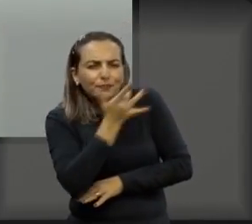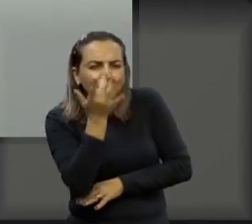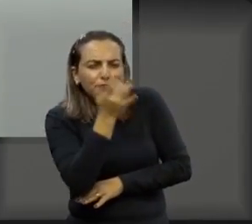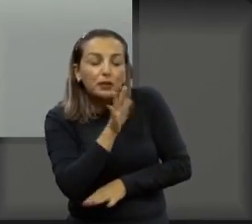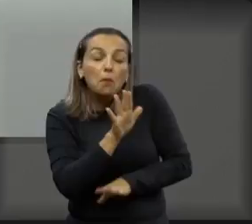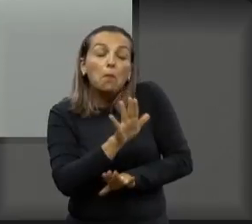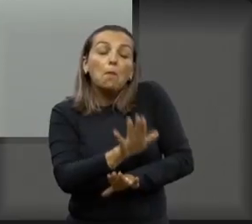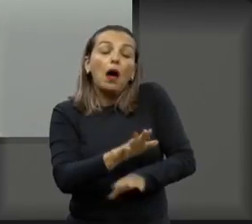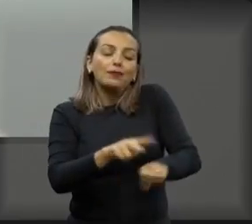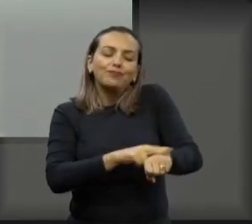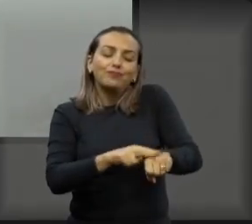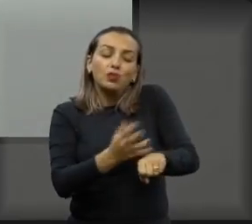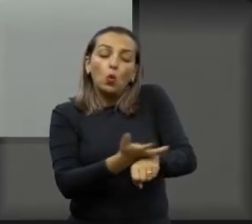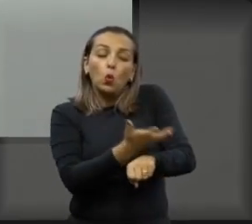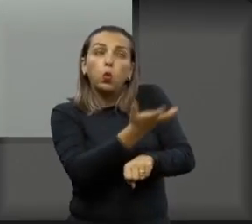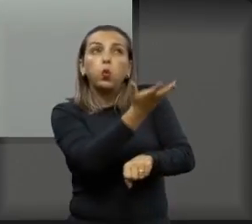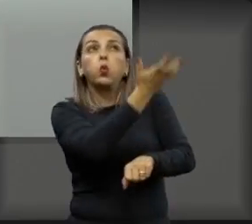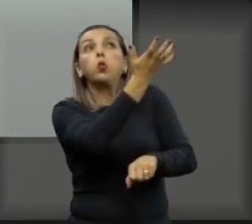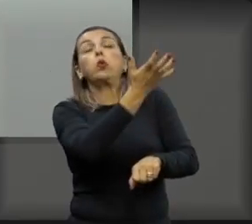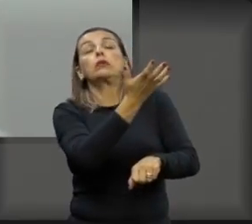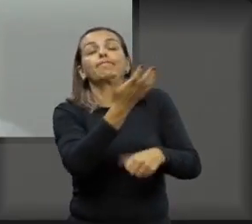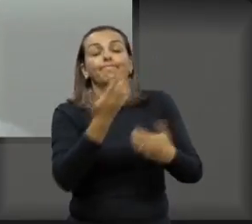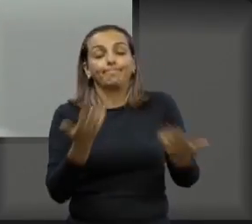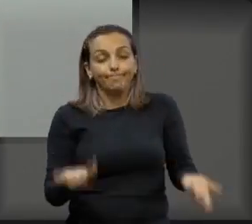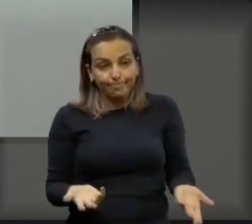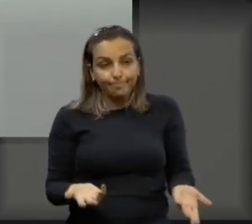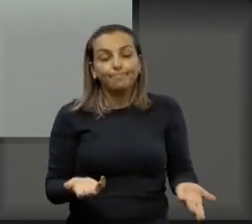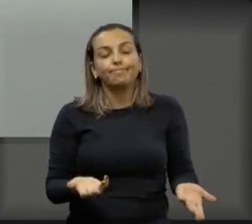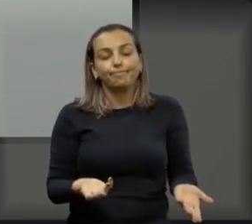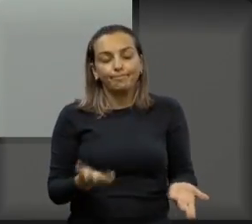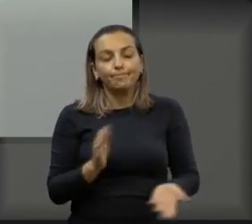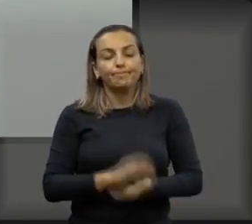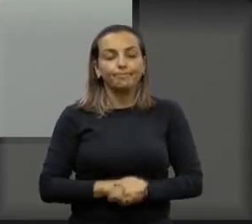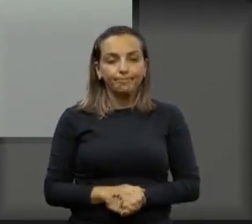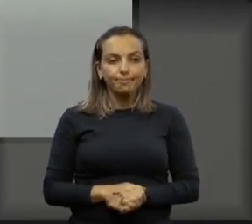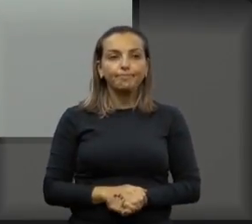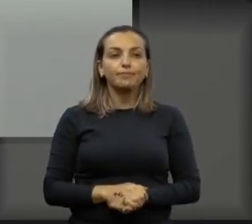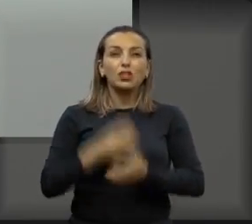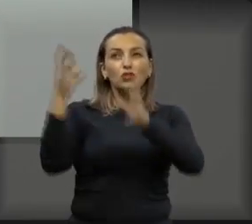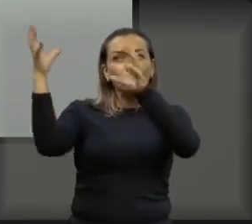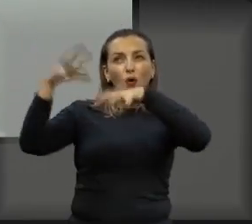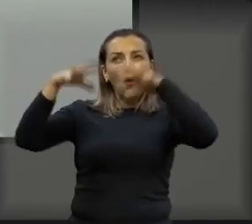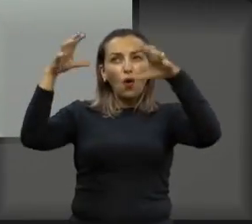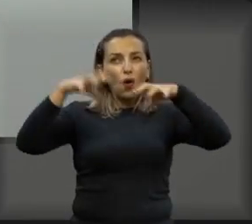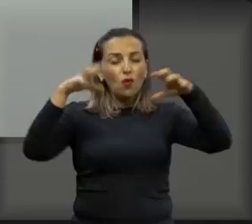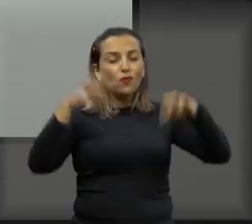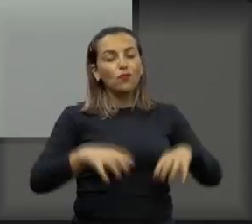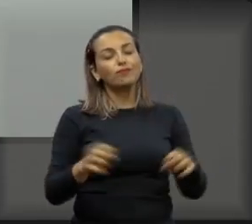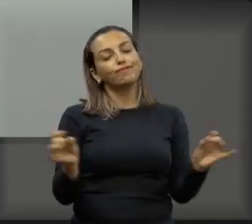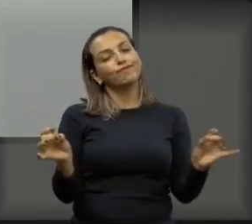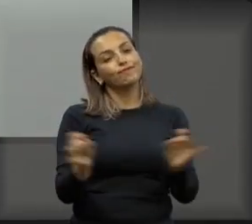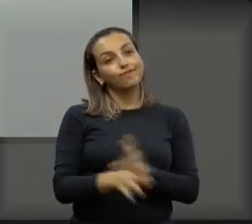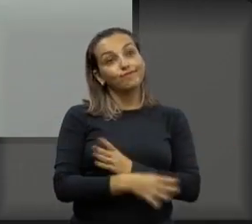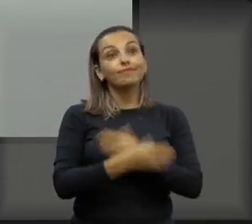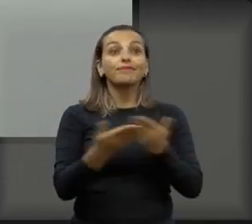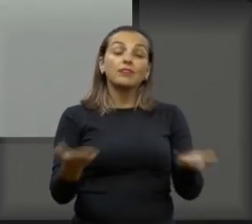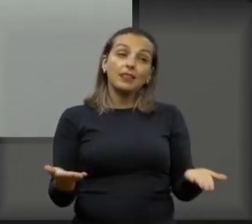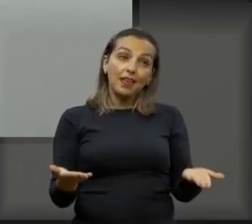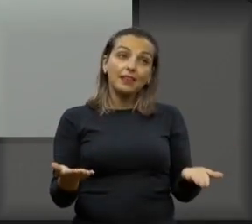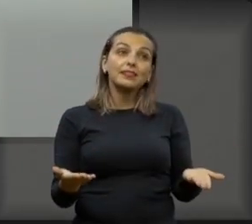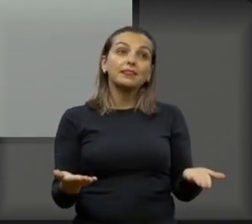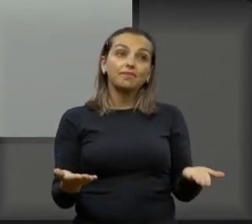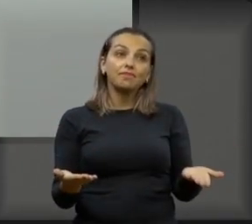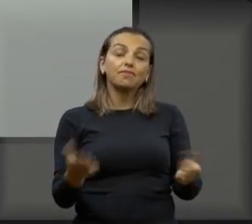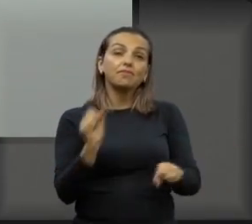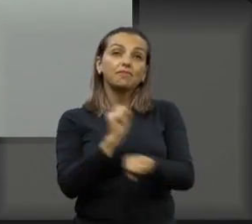Porém, o mato está dominando tudo. Como está dominando a cidade inteira com tanta chuva? É o que eu tinha para hoje, meus queridos, minhas queridas.